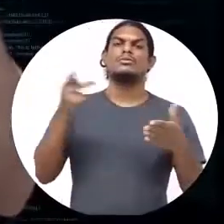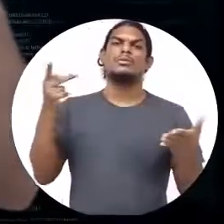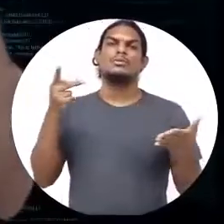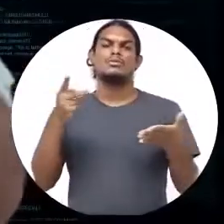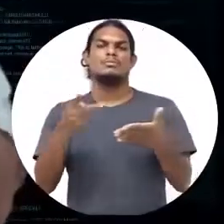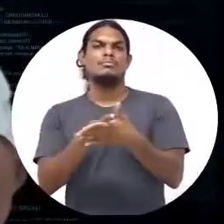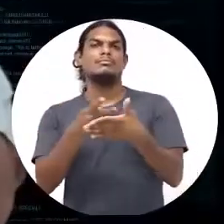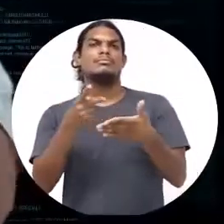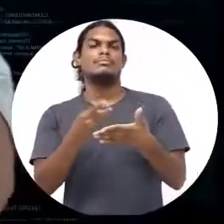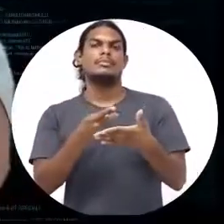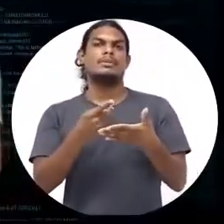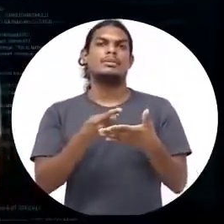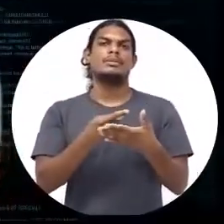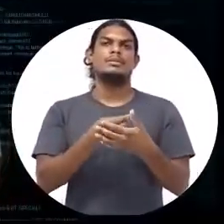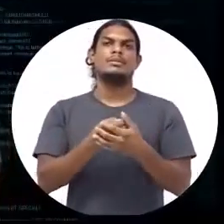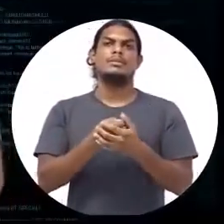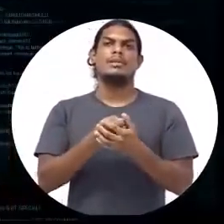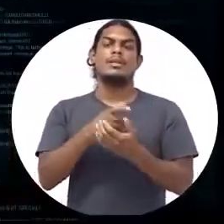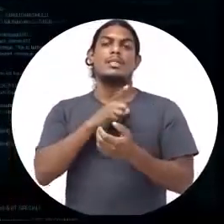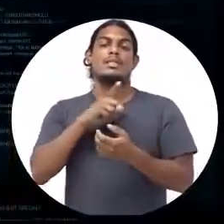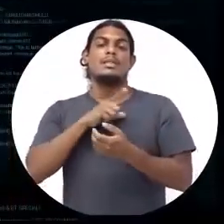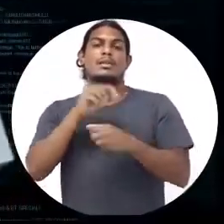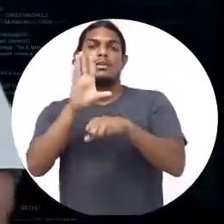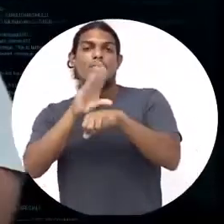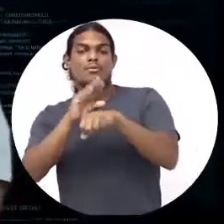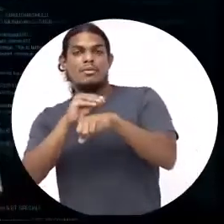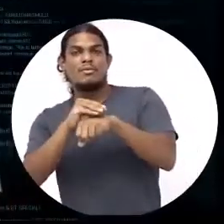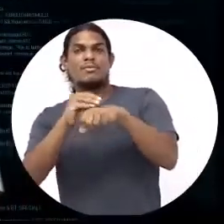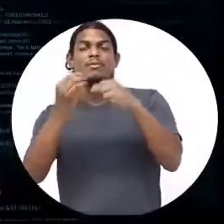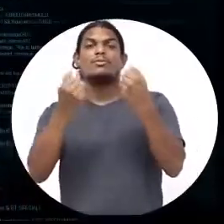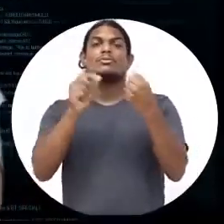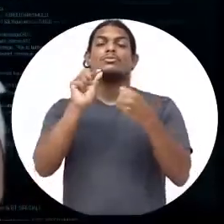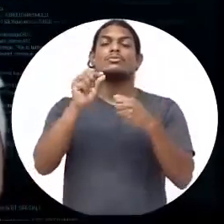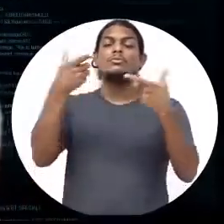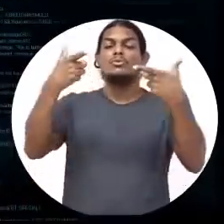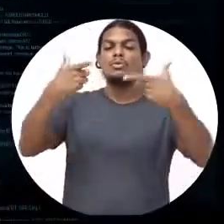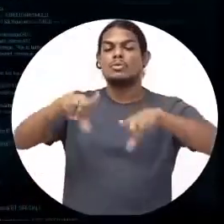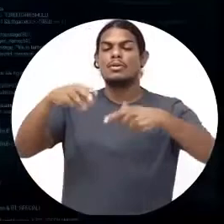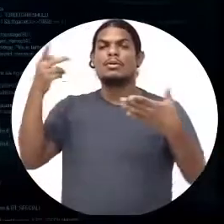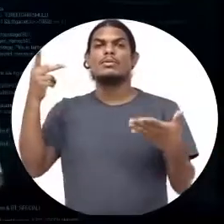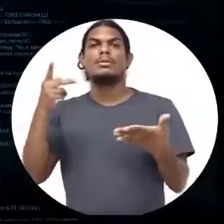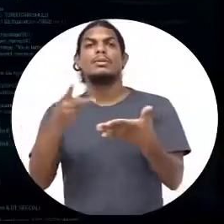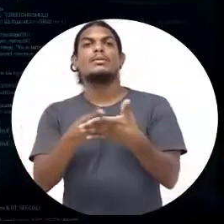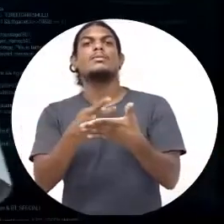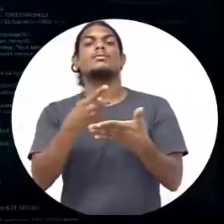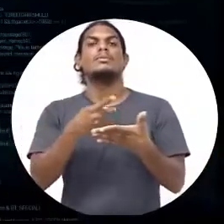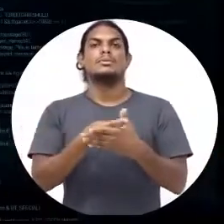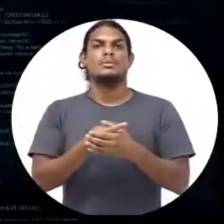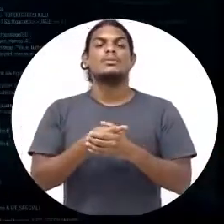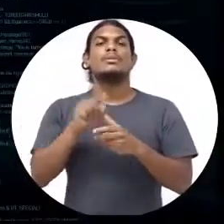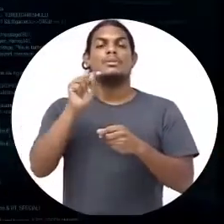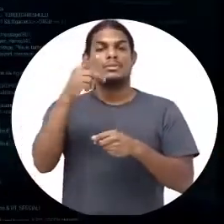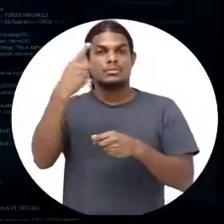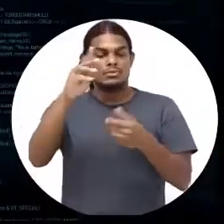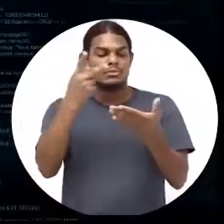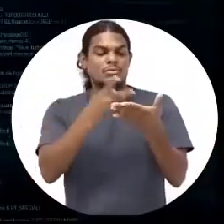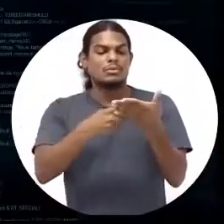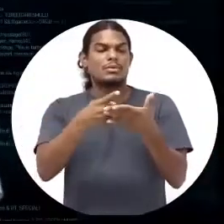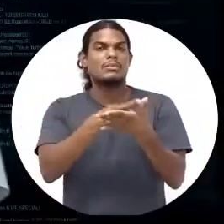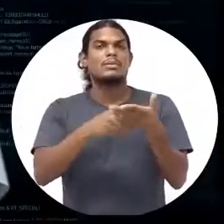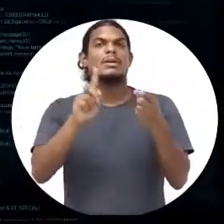acontecimento e nesse acontecimento tem uma foto do lugar do acontecimento. Então essa foto ela faz parte da